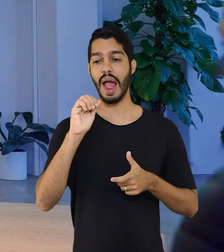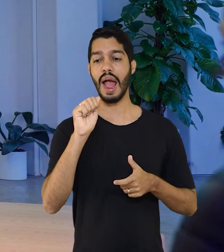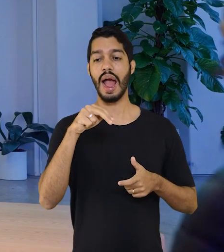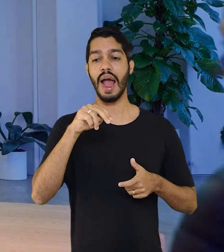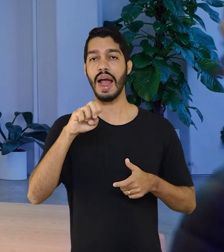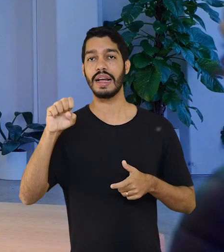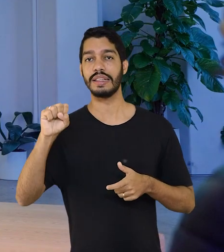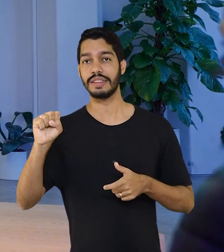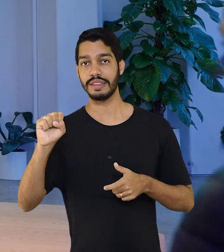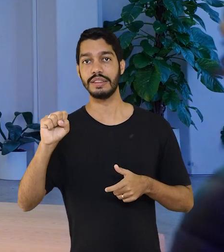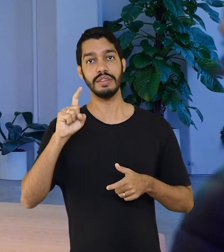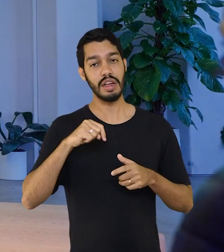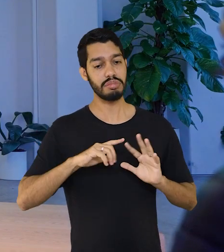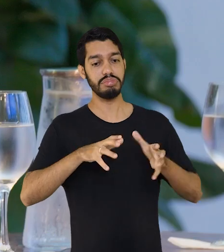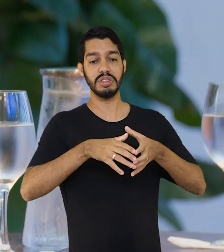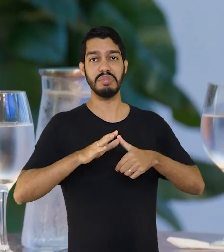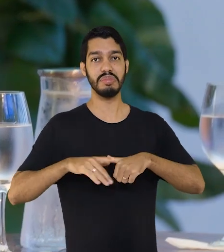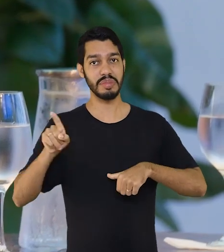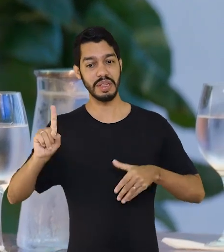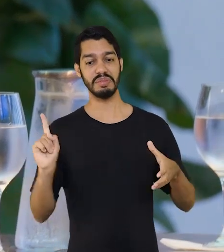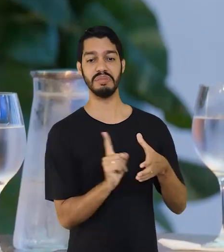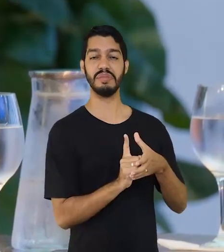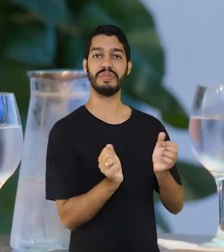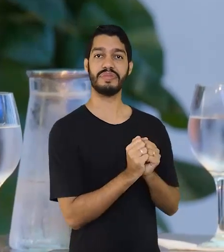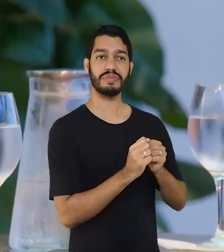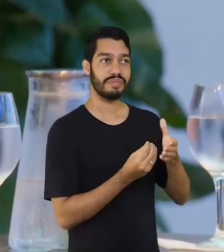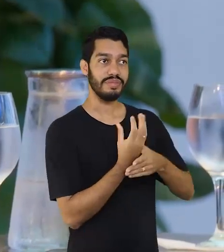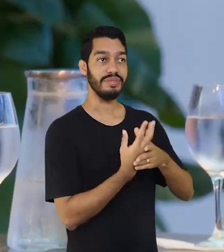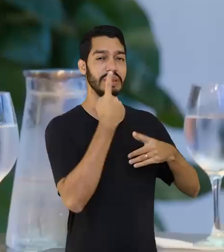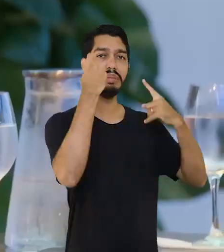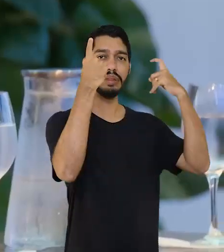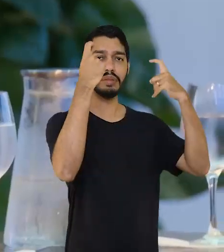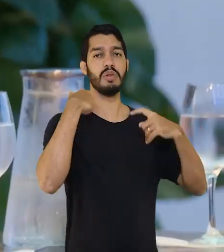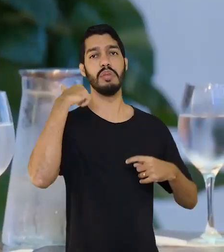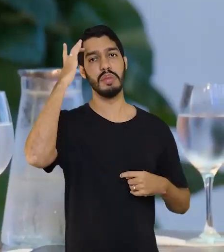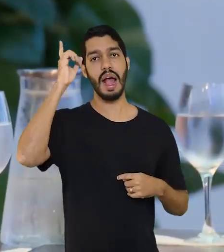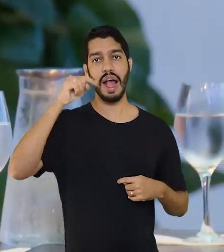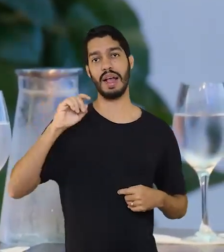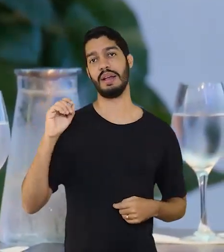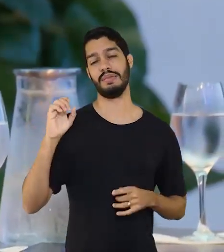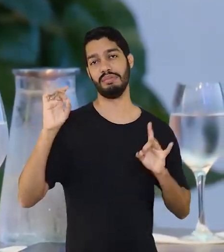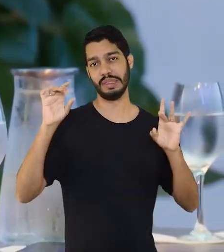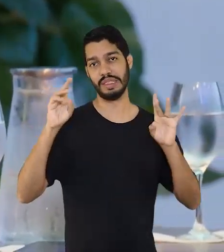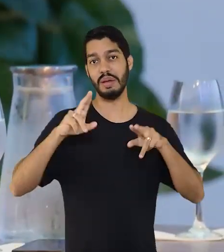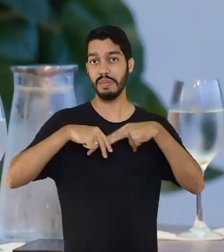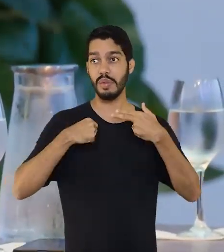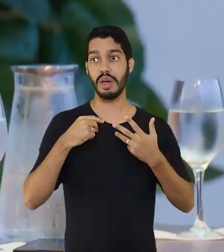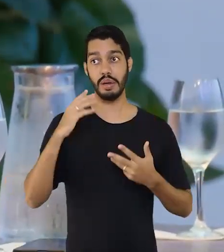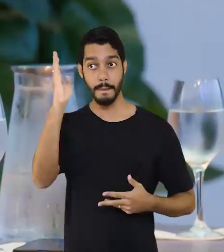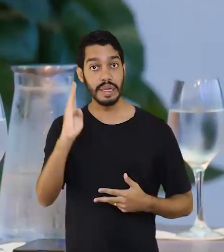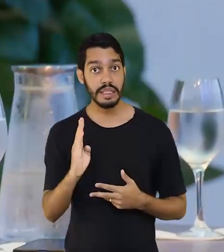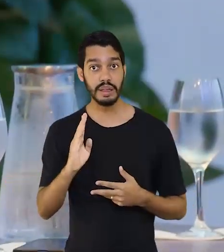global. E fez parte do time que montou essa visão. E eu acho isso muito especial, porque não só é um brasileiro, como também